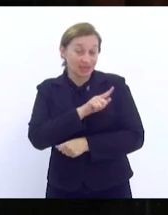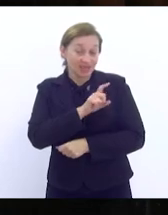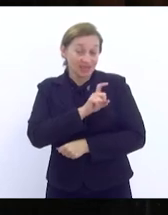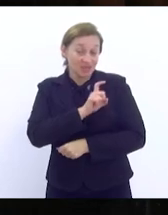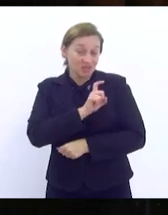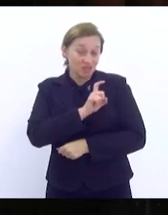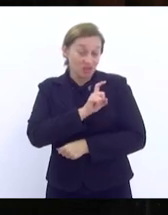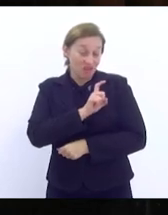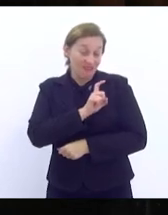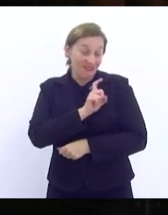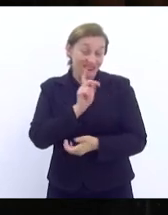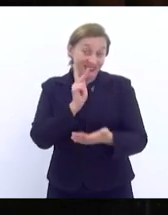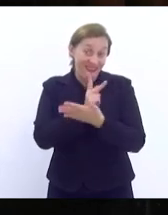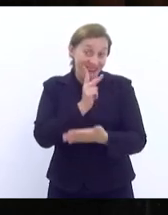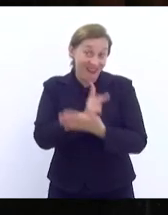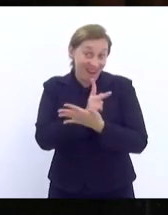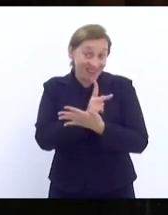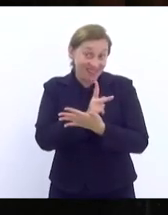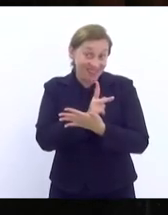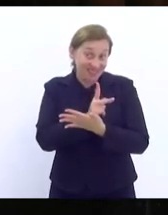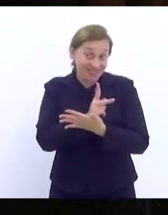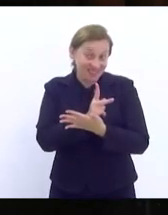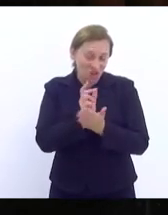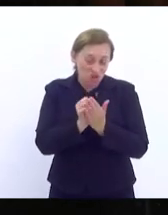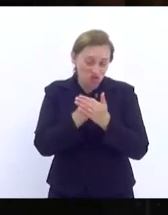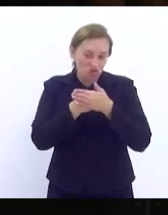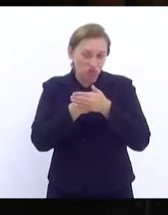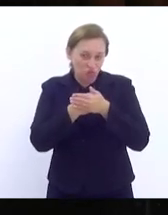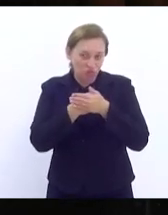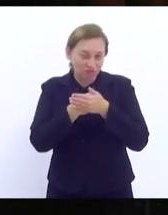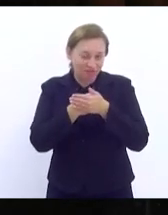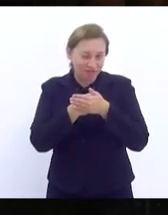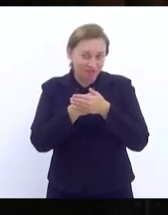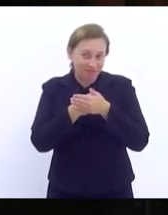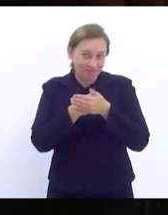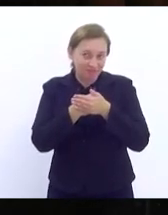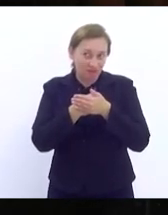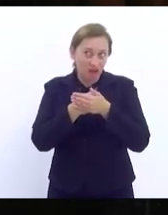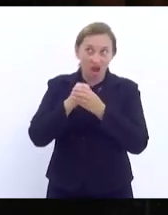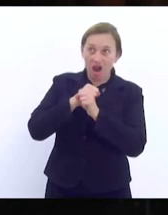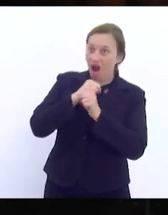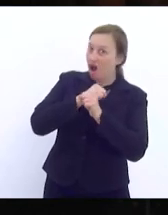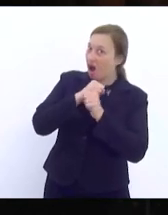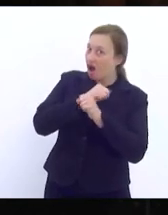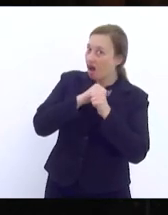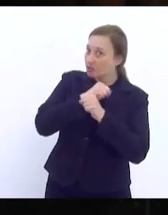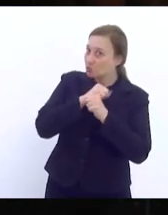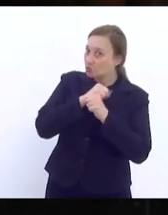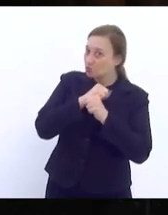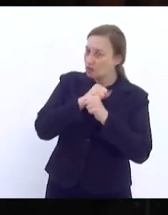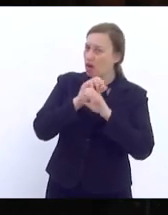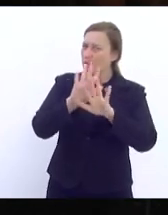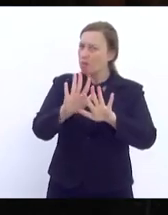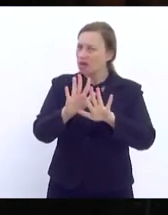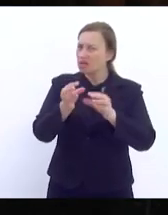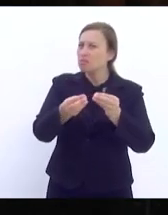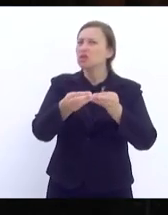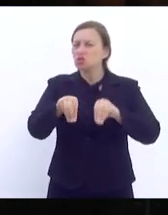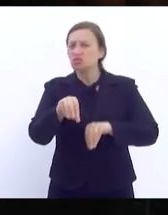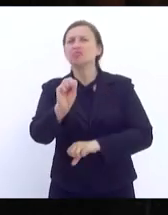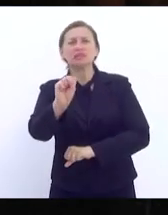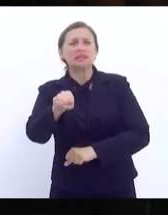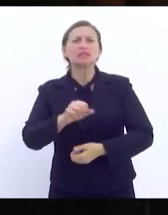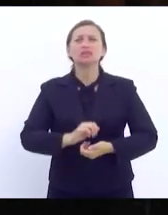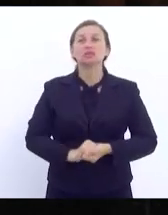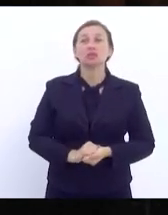omissas ou coniventes que só ambos mas prejudicando sim